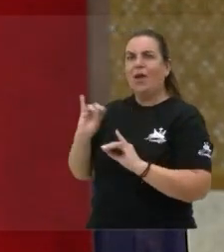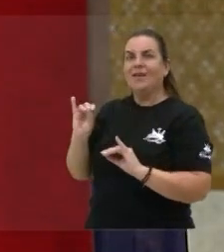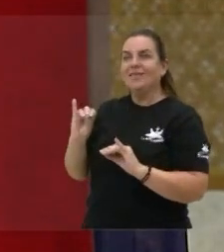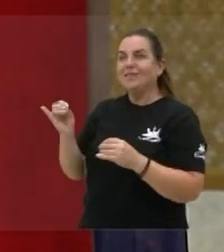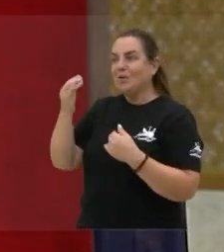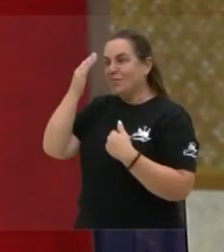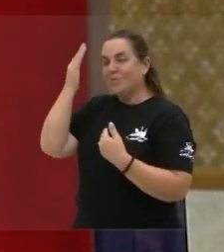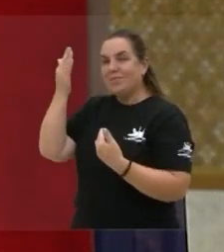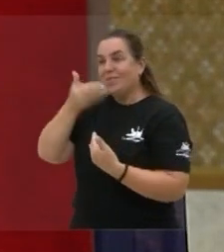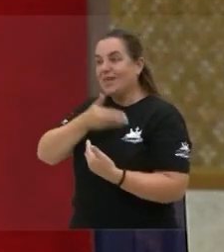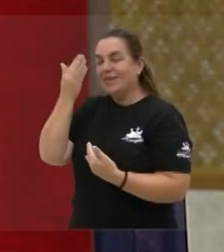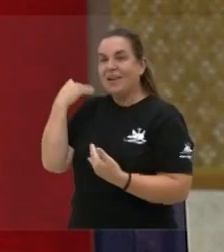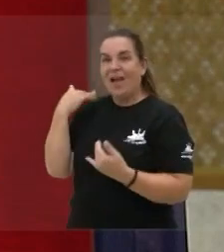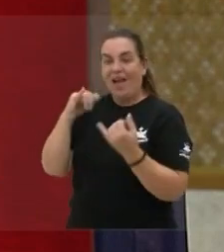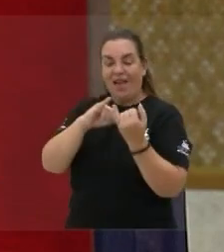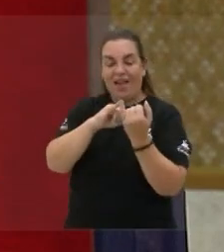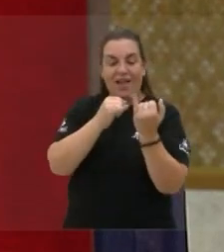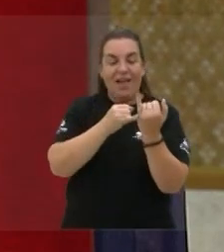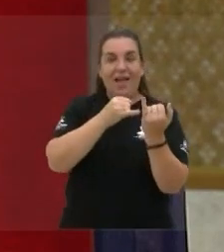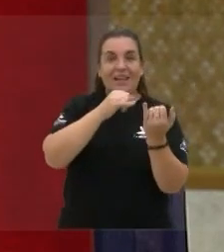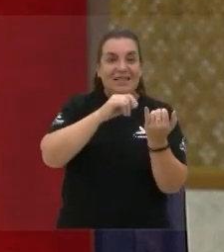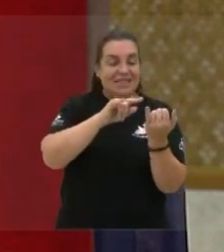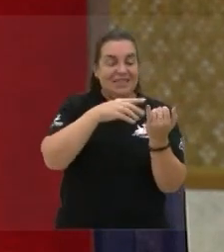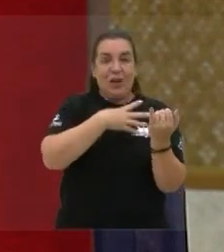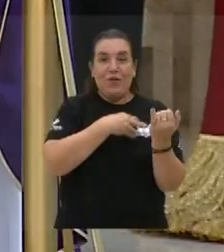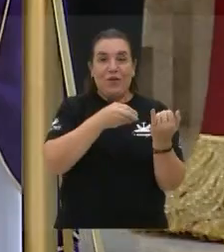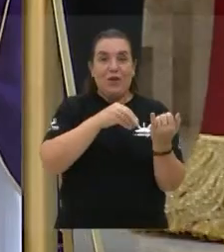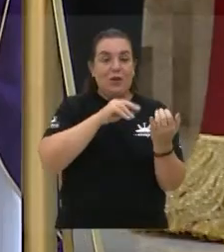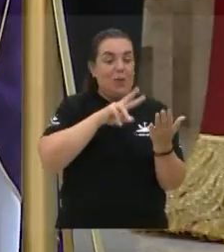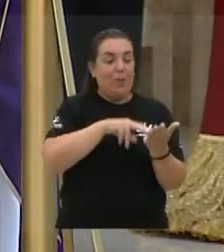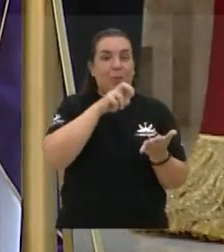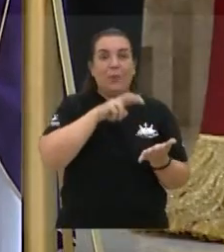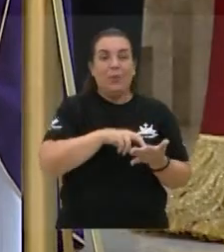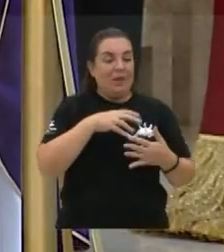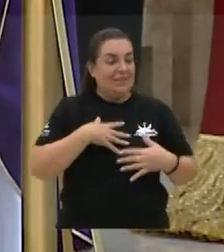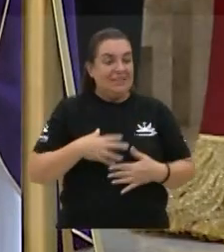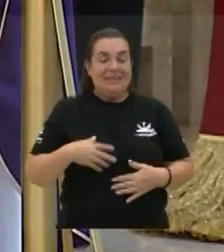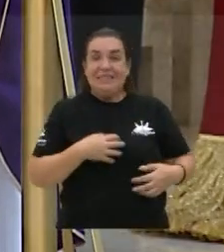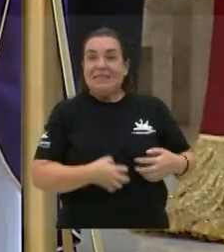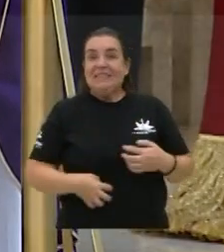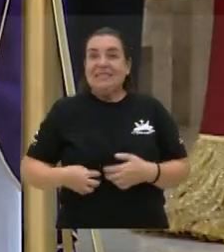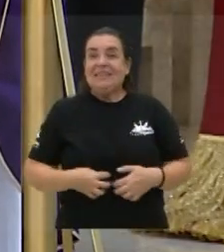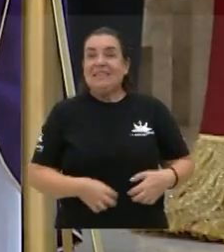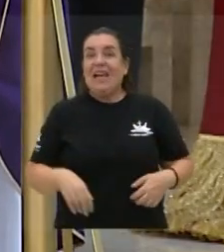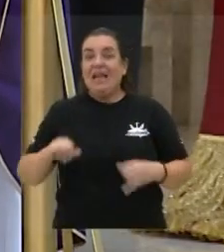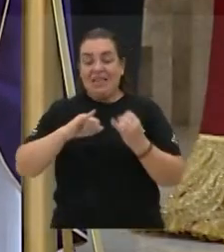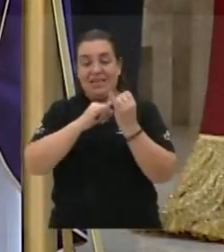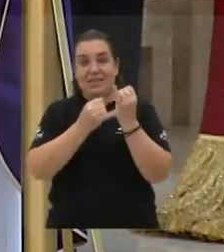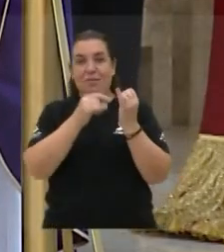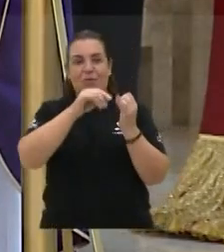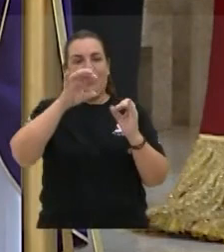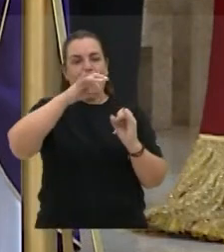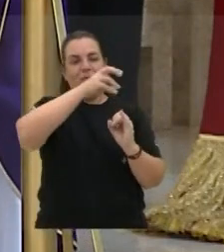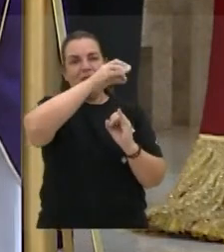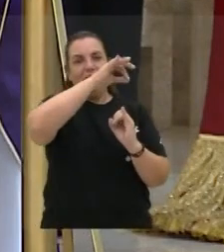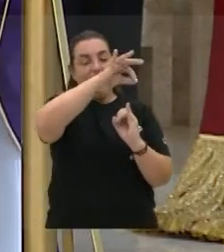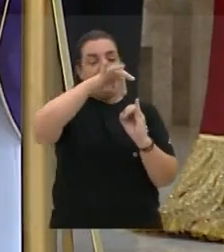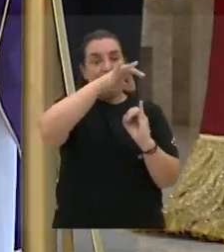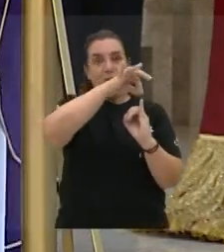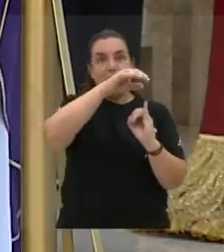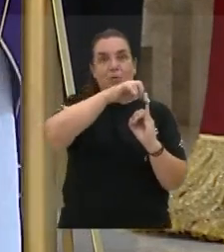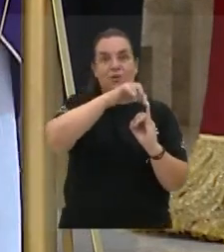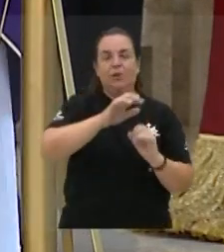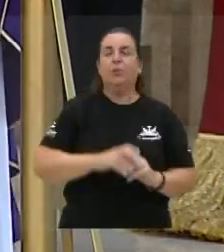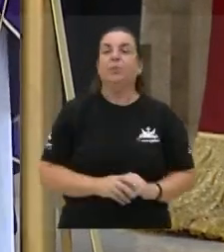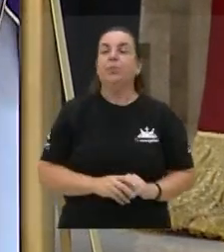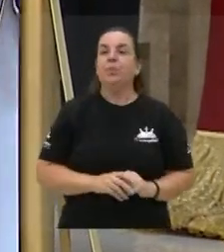Maria, a criança pulou no seu ventre e Isabel ficou cheia do Espírito Santo. Com